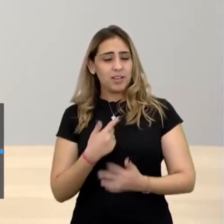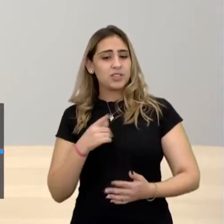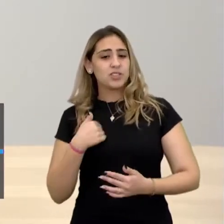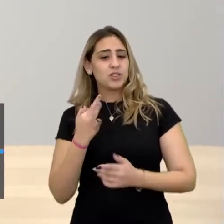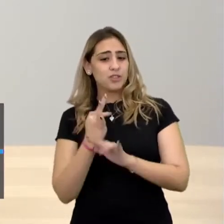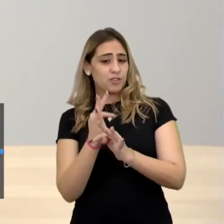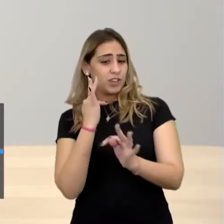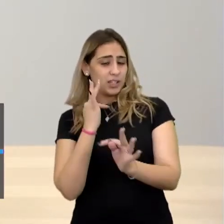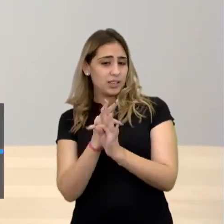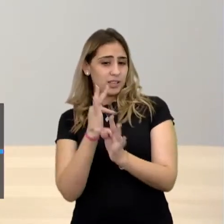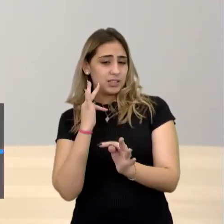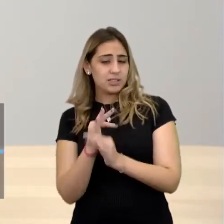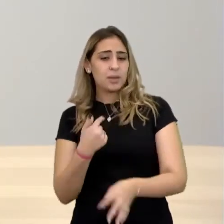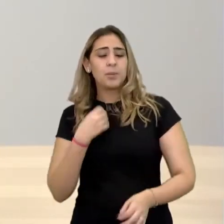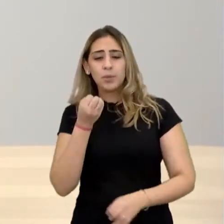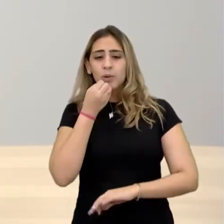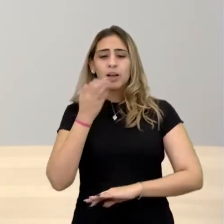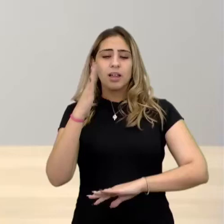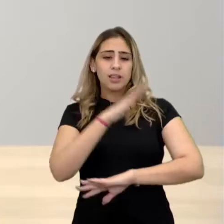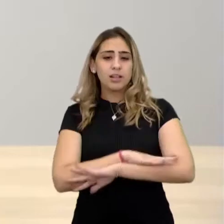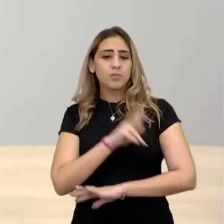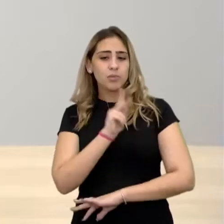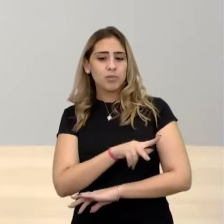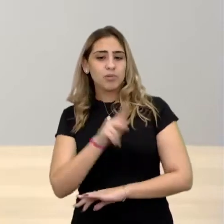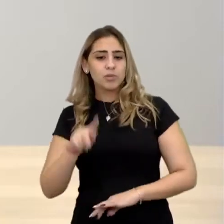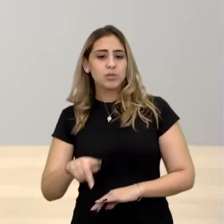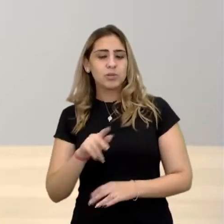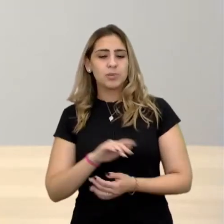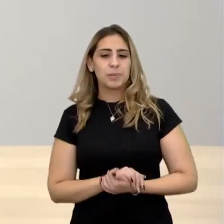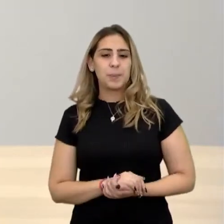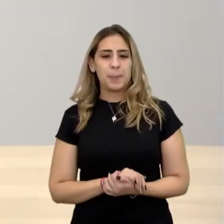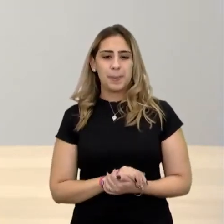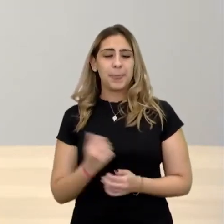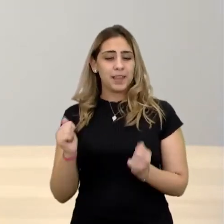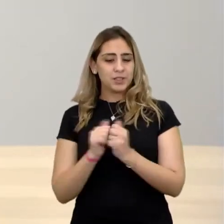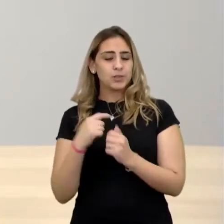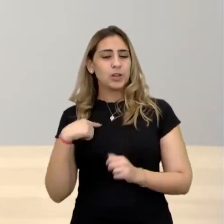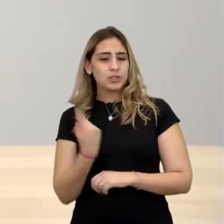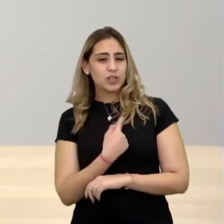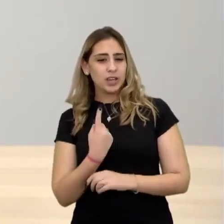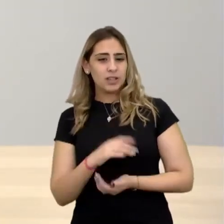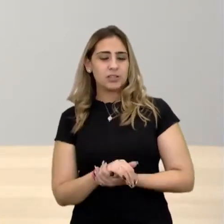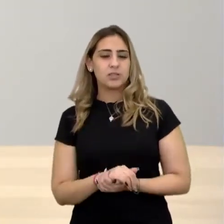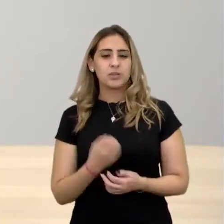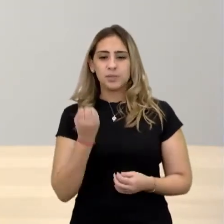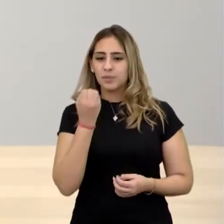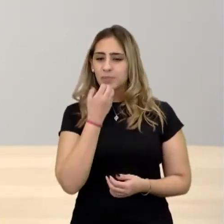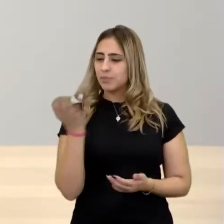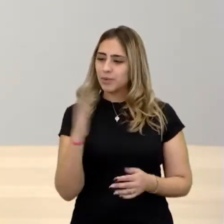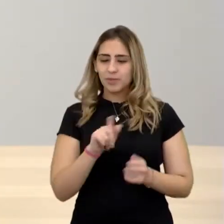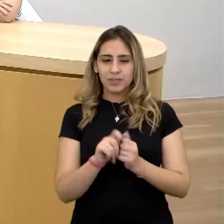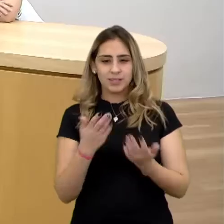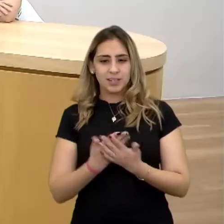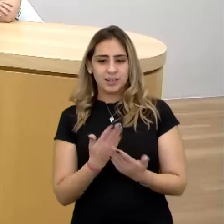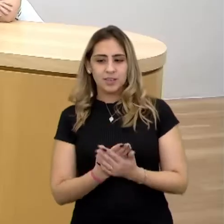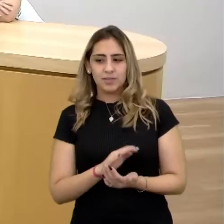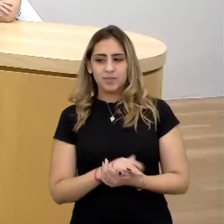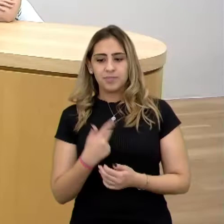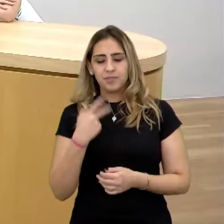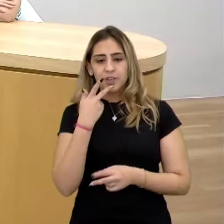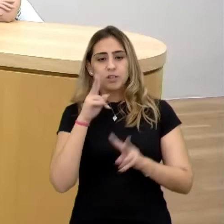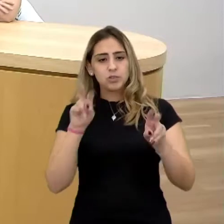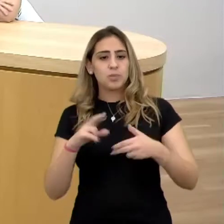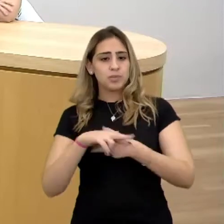de física. Boa tarde aqui para o professor Humberto, que está aí com a gente. E vamos embora, né, Giba? Vamos lá falar